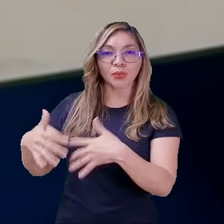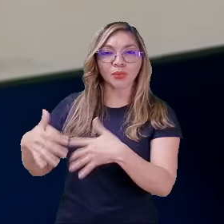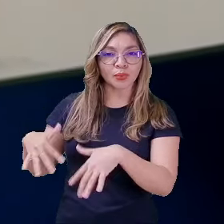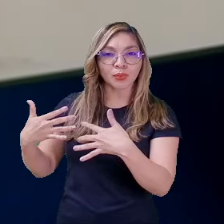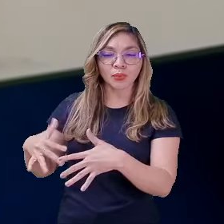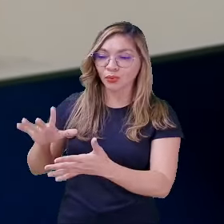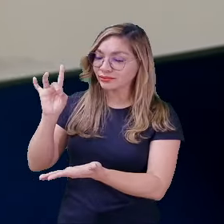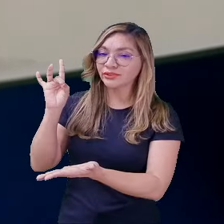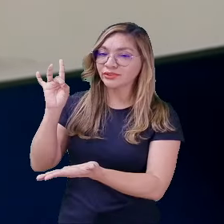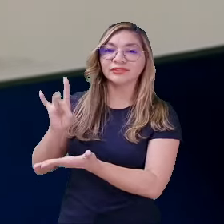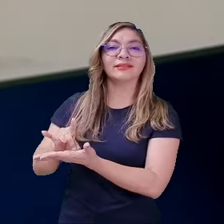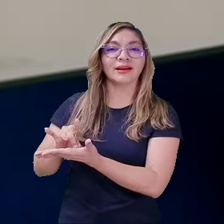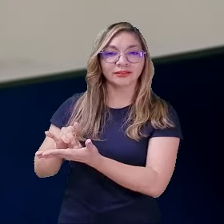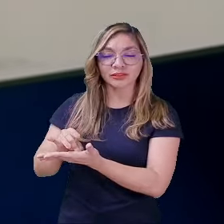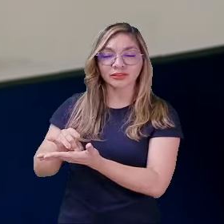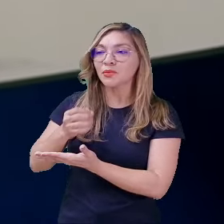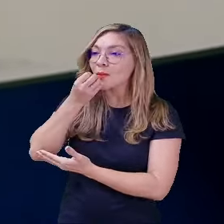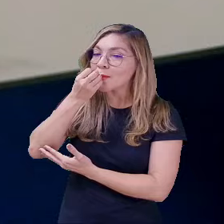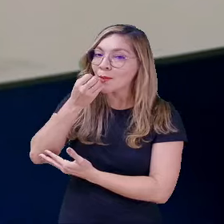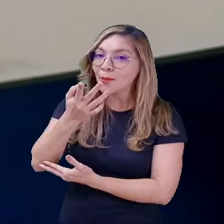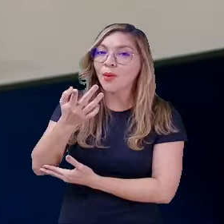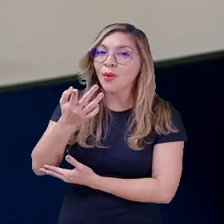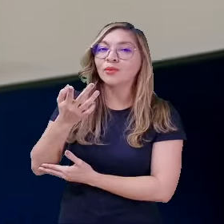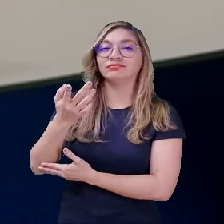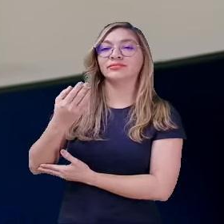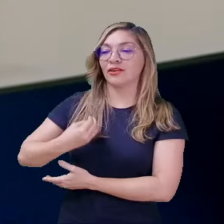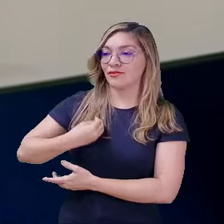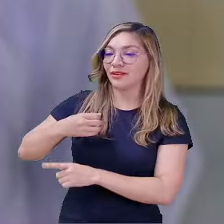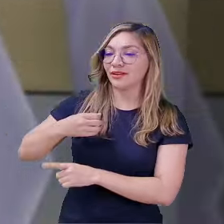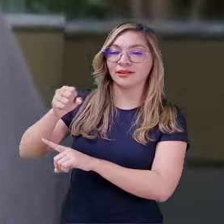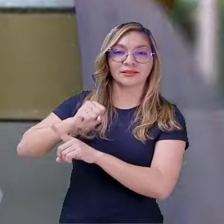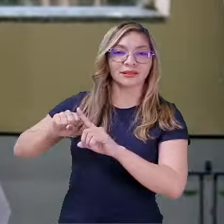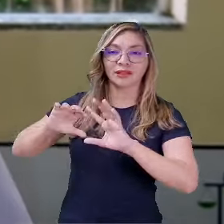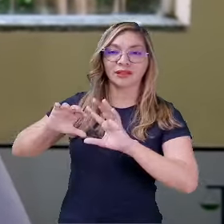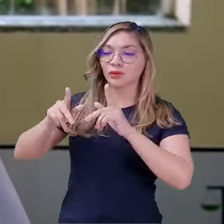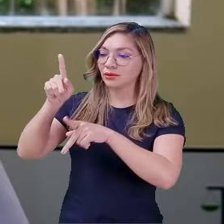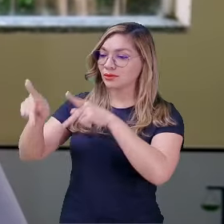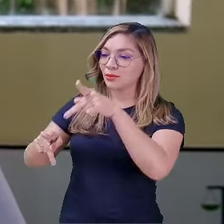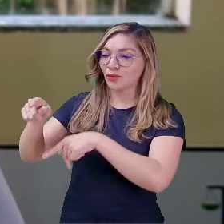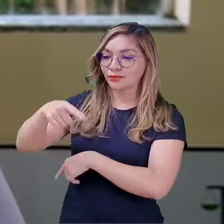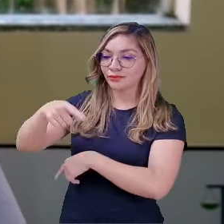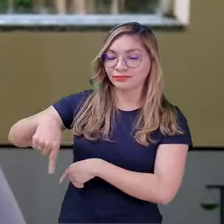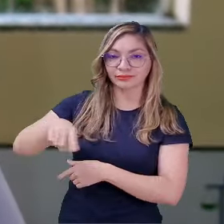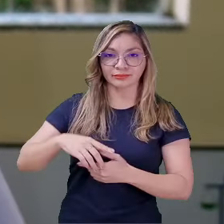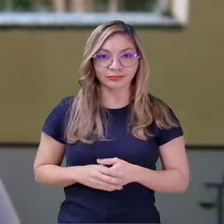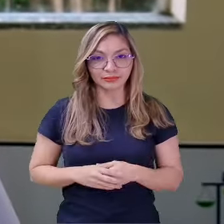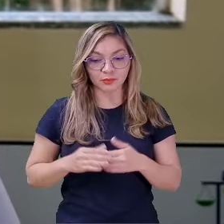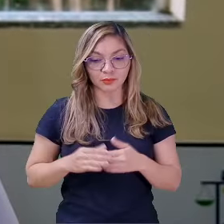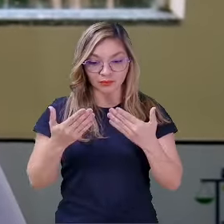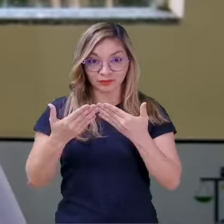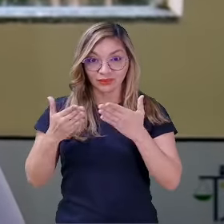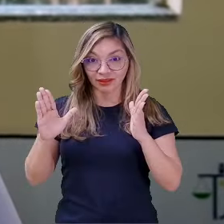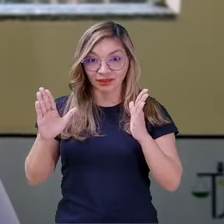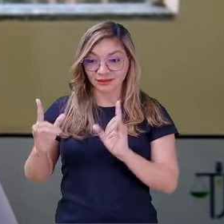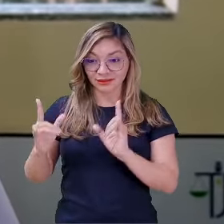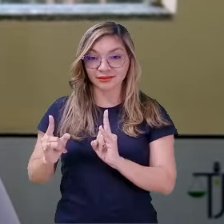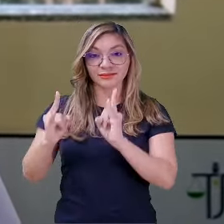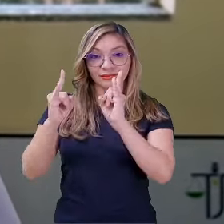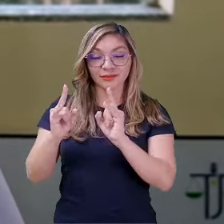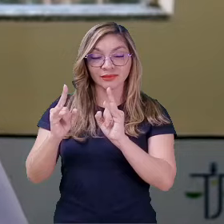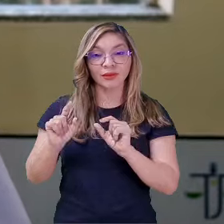e eficiente exercício de cidadania a toda a população local. A inauguração desse posto trouxe uma